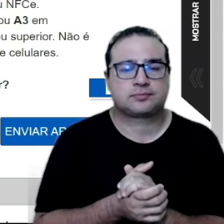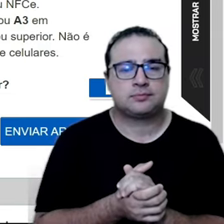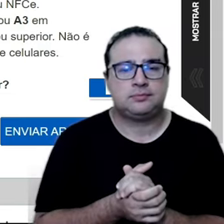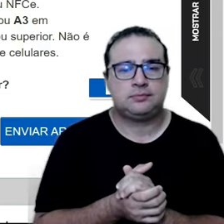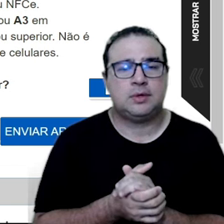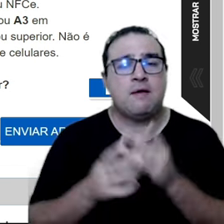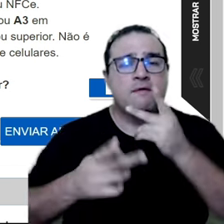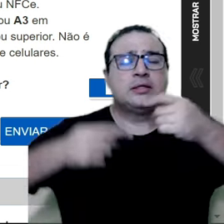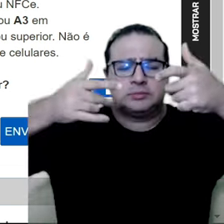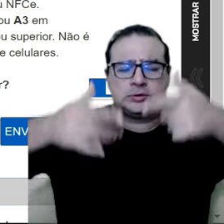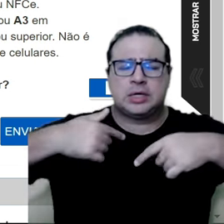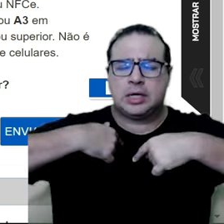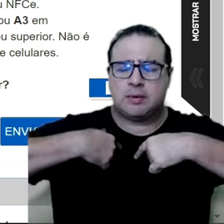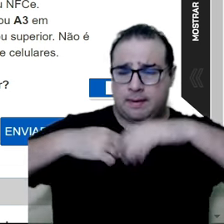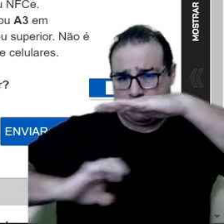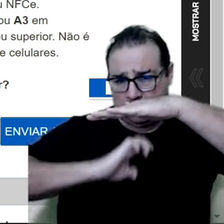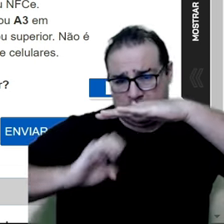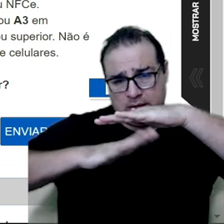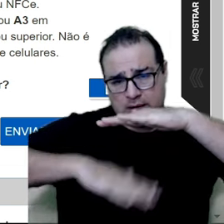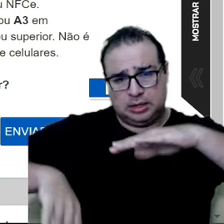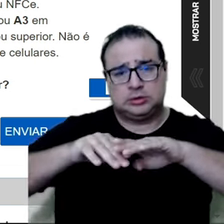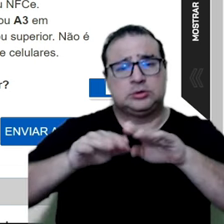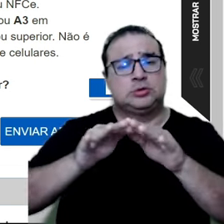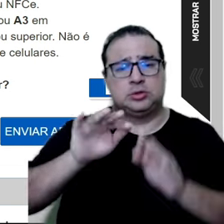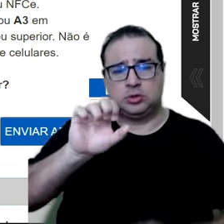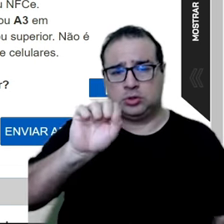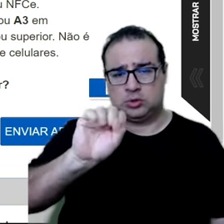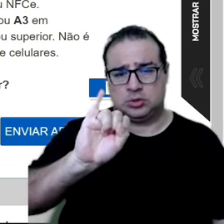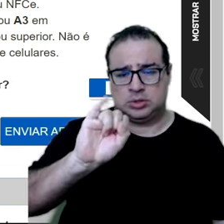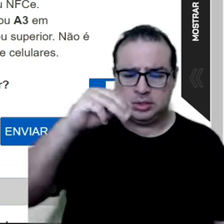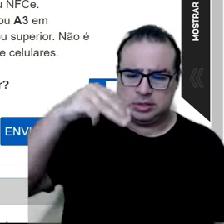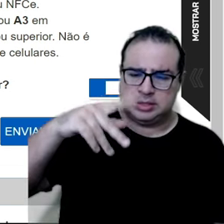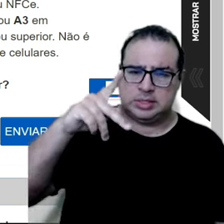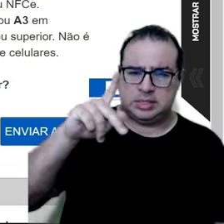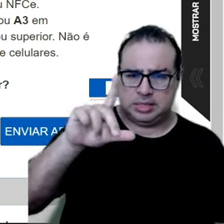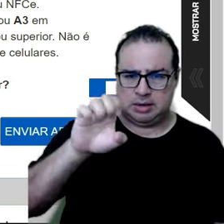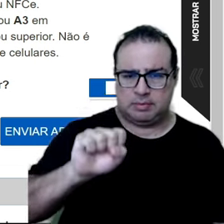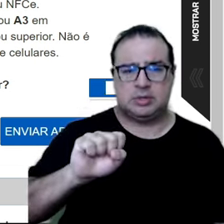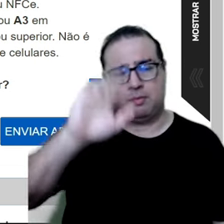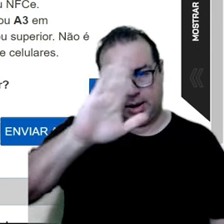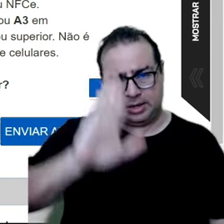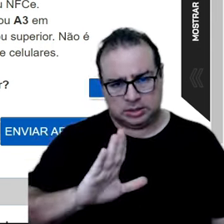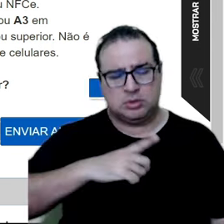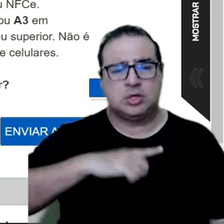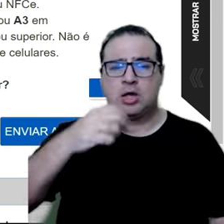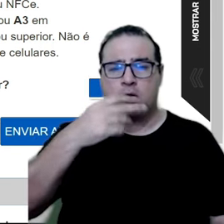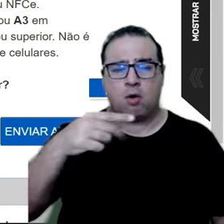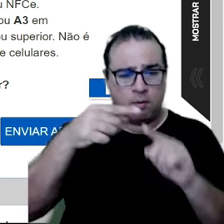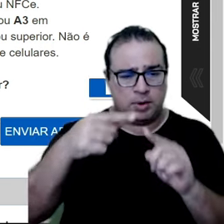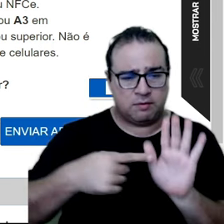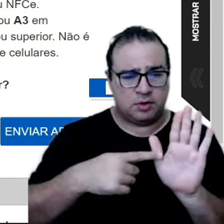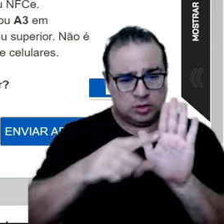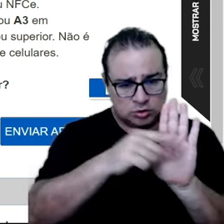falo ó eu sou uma empresa do Simples Nacional aqui é um lado a mais de positivo pro sistema quando eu seleciono Simples